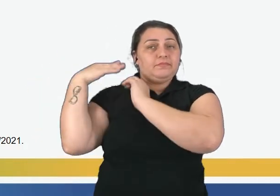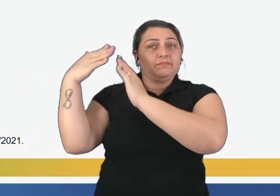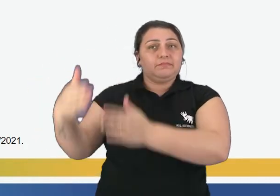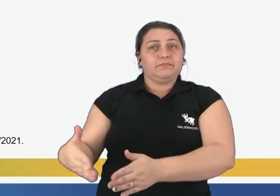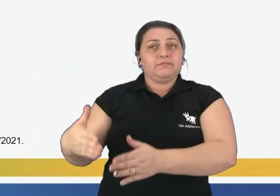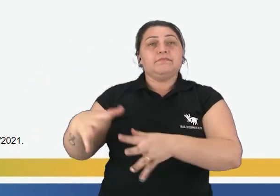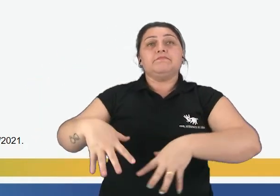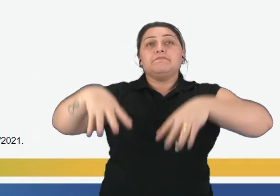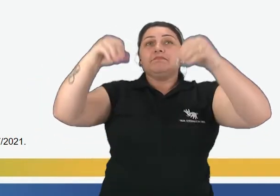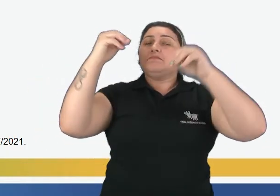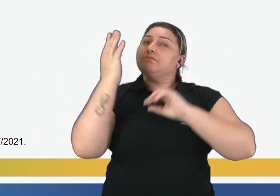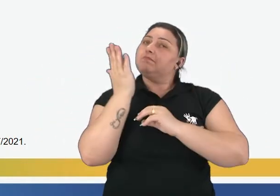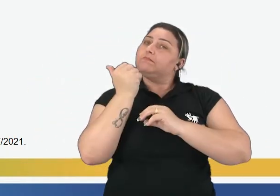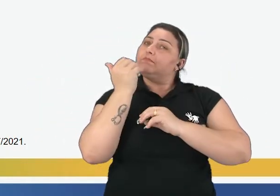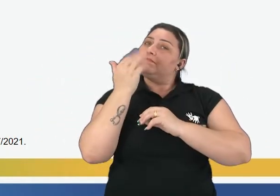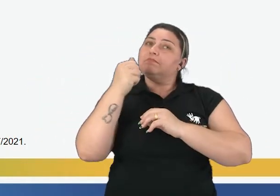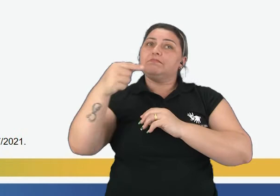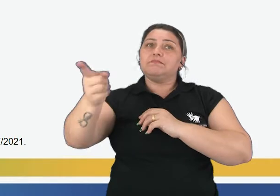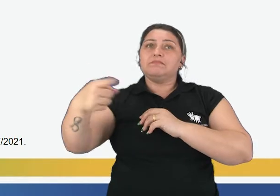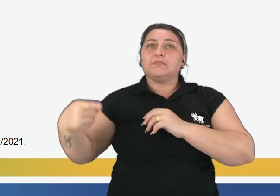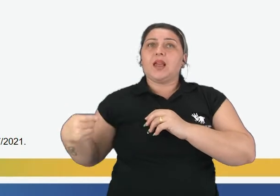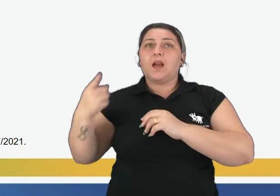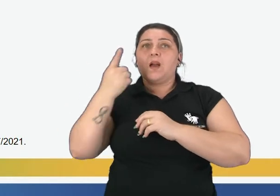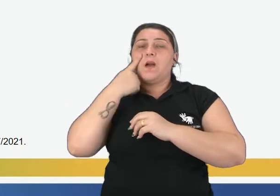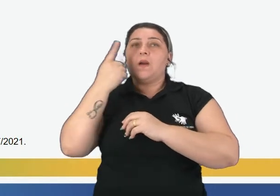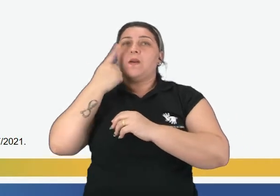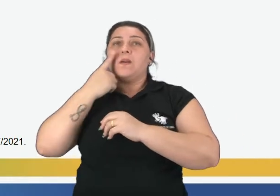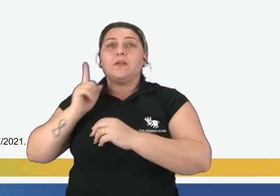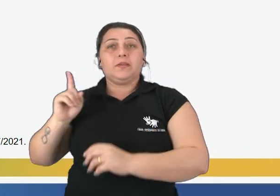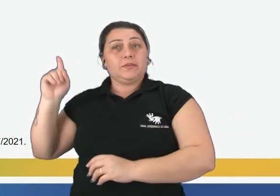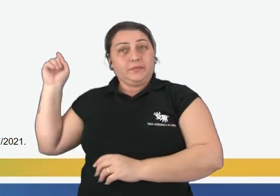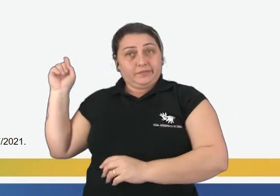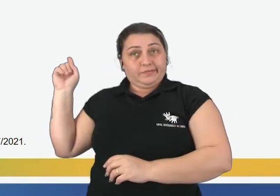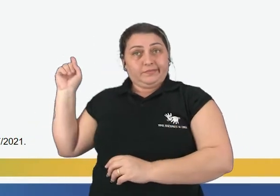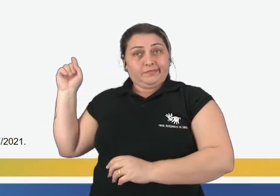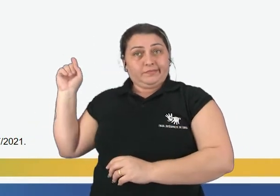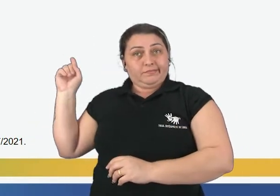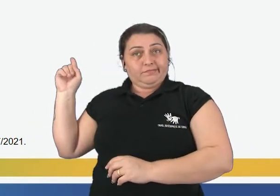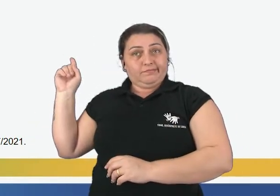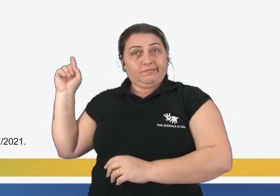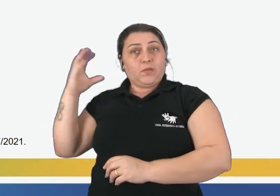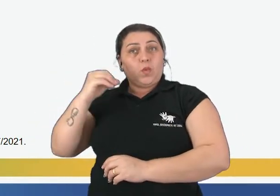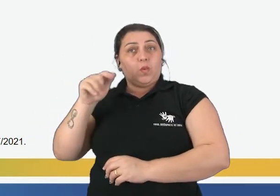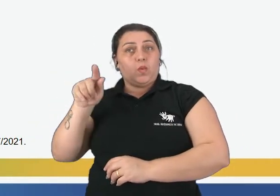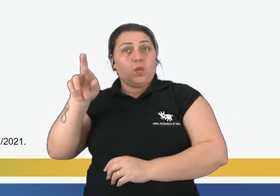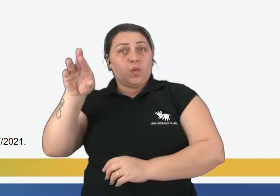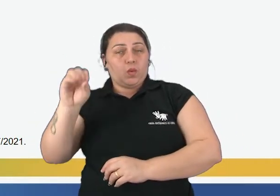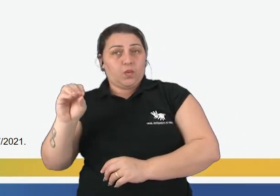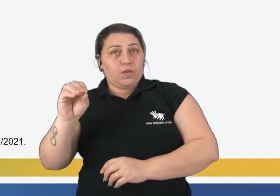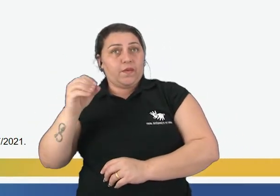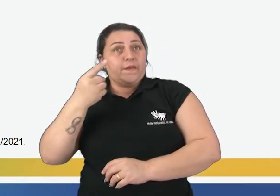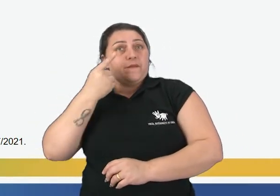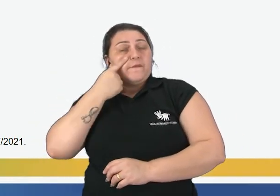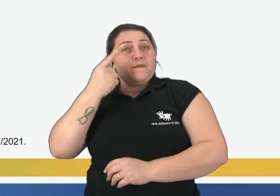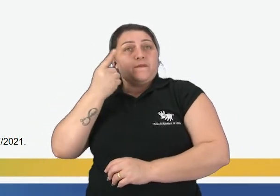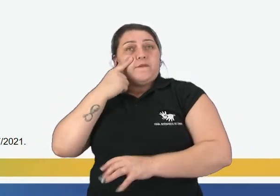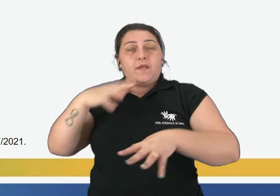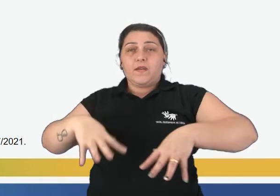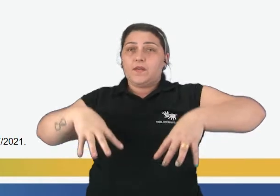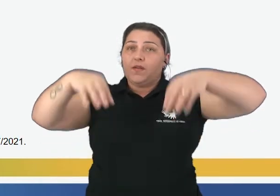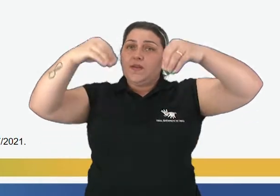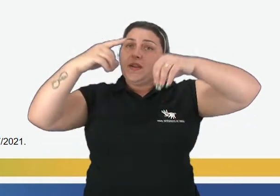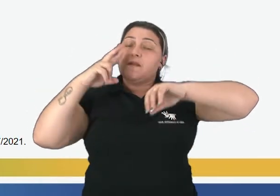e o comeu o Ratinho e olha só esse é o Hugo que a gente tá falando aí vendo